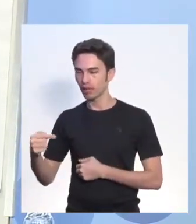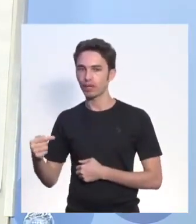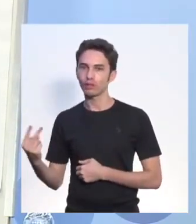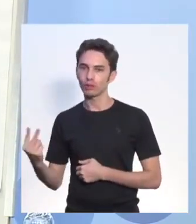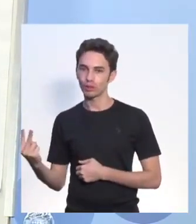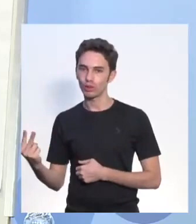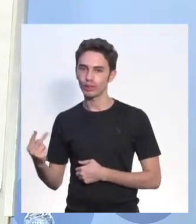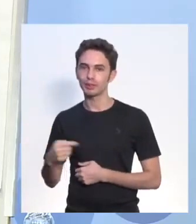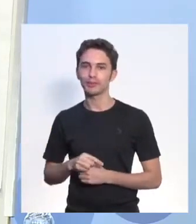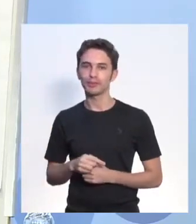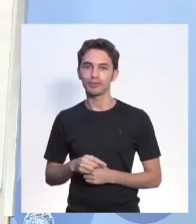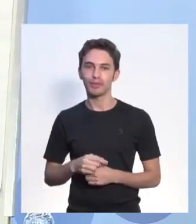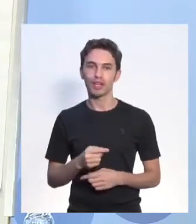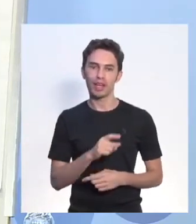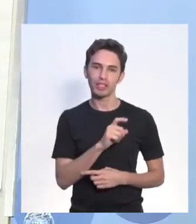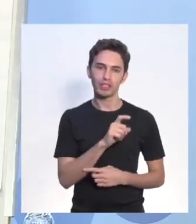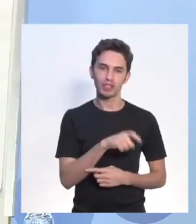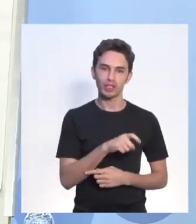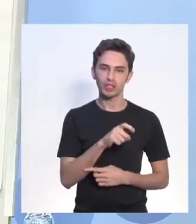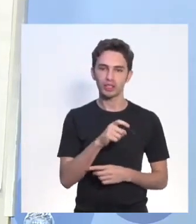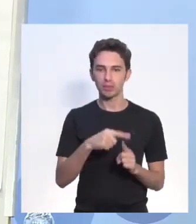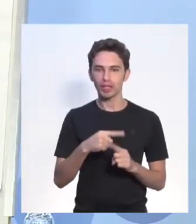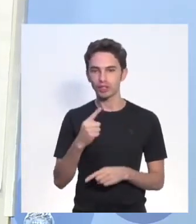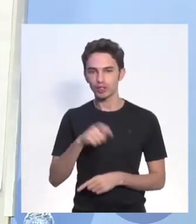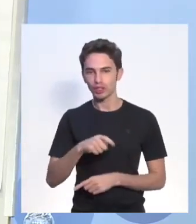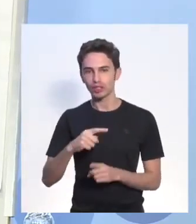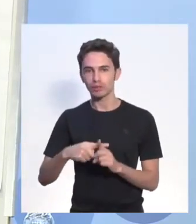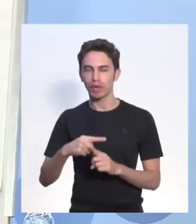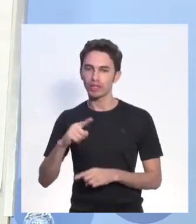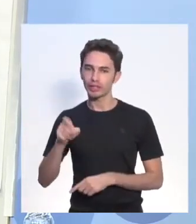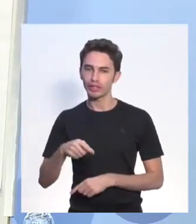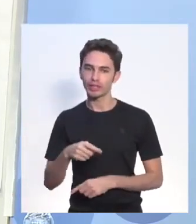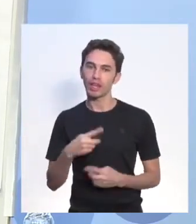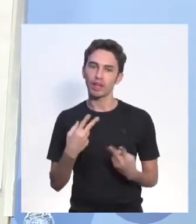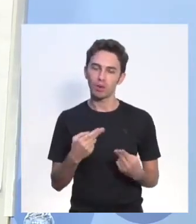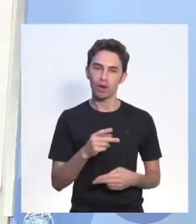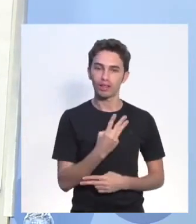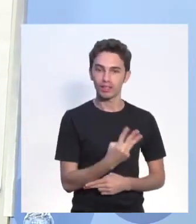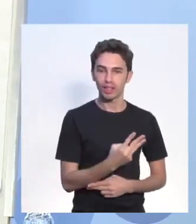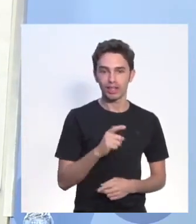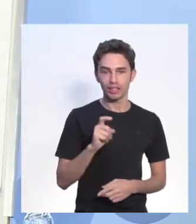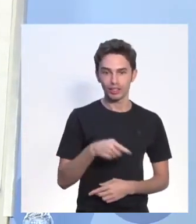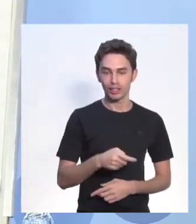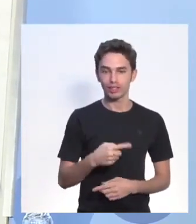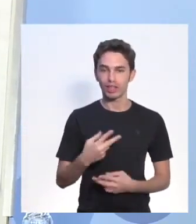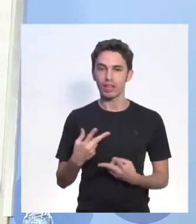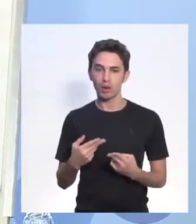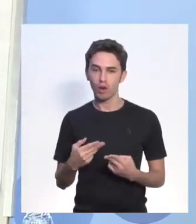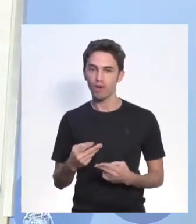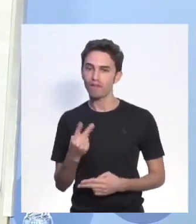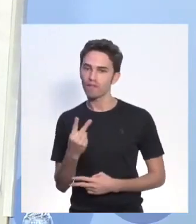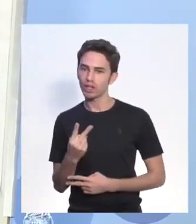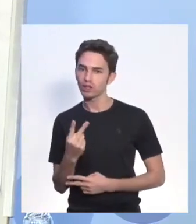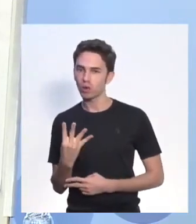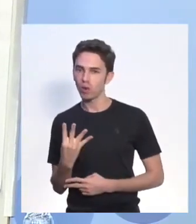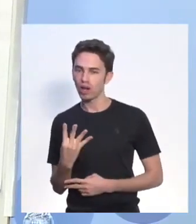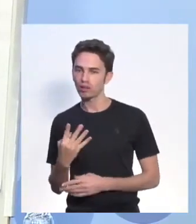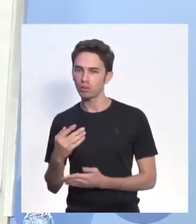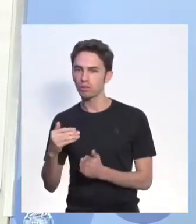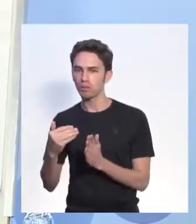mais x tem o 3x, então 3x. Igual, 24 tira 1,